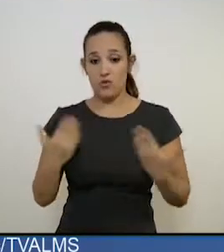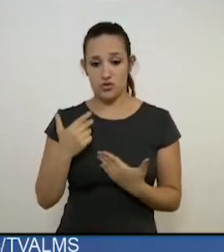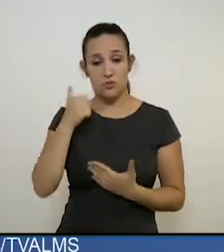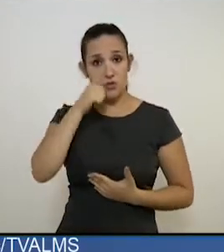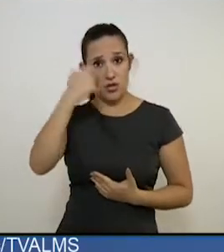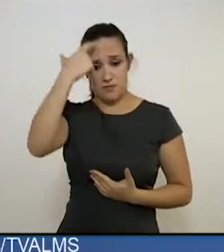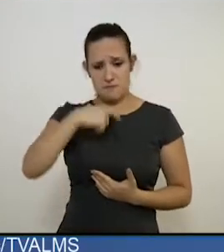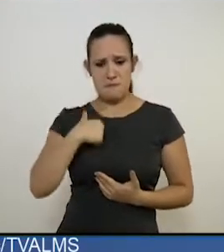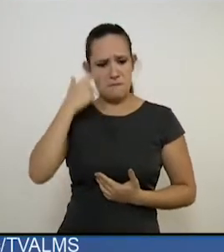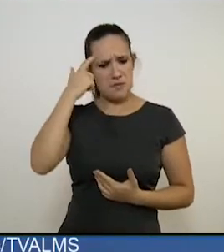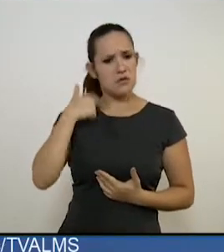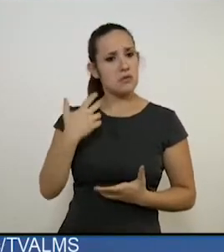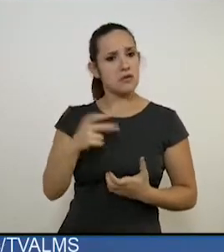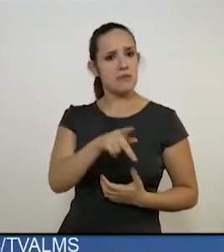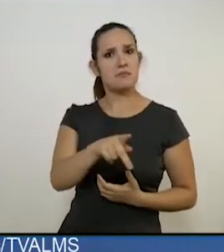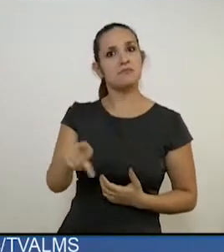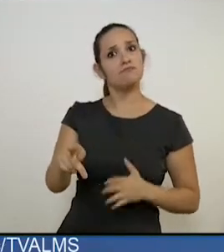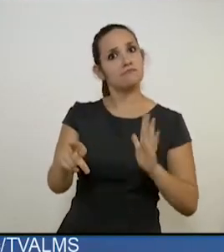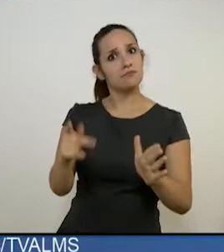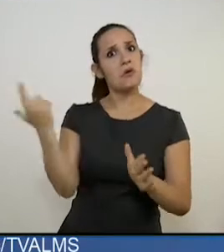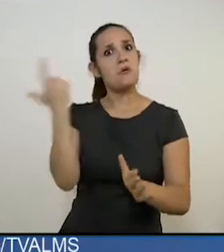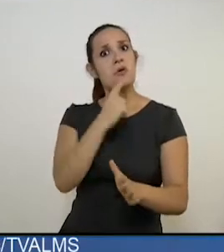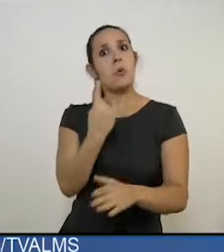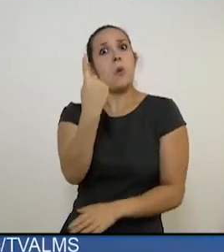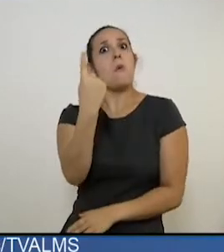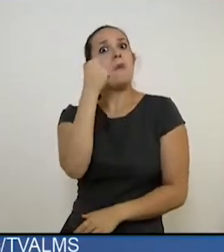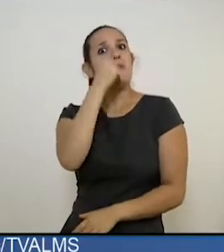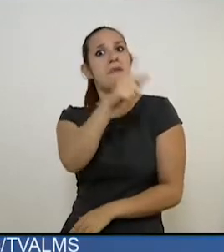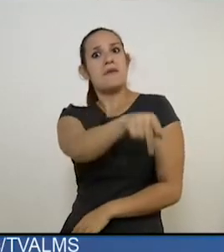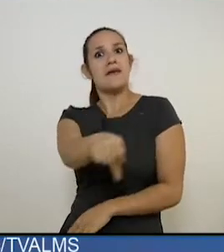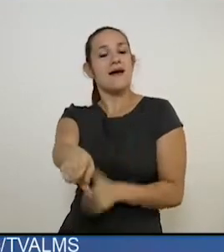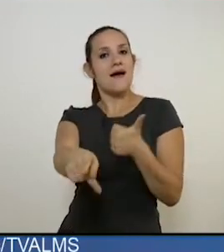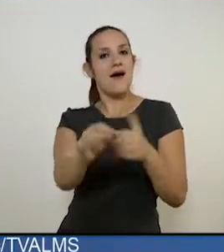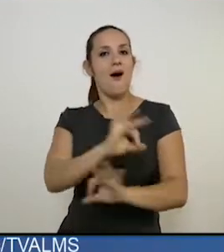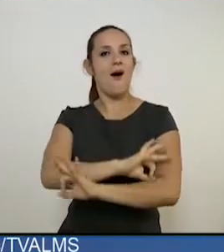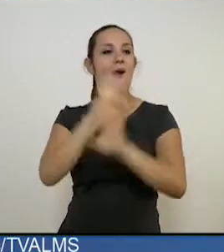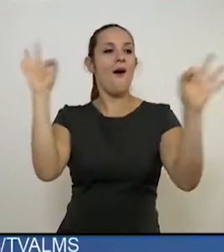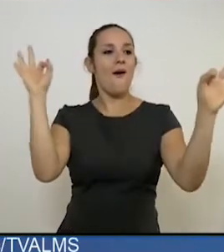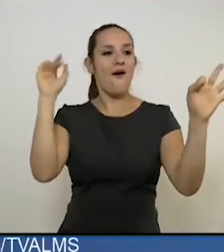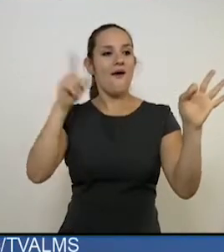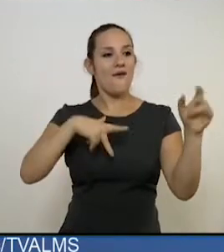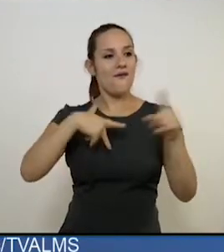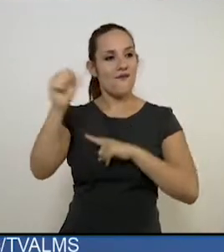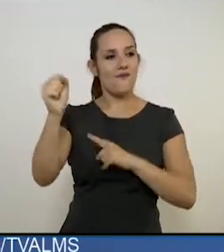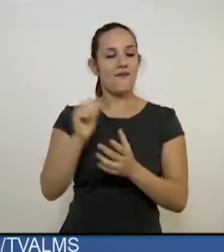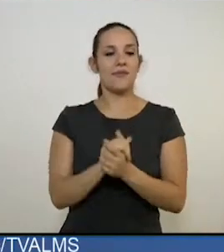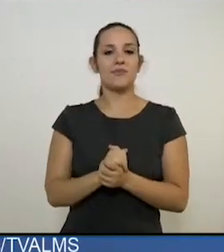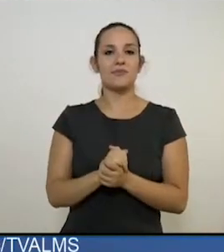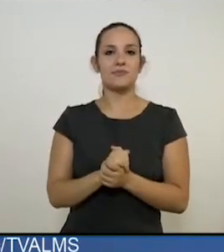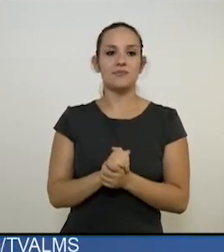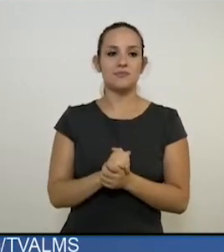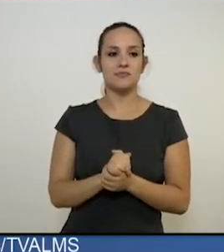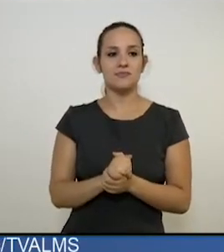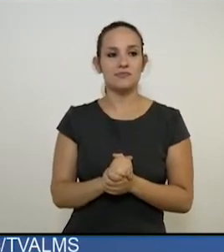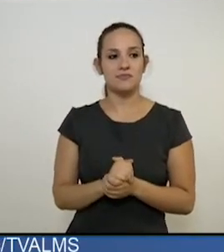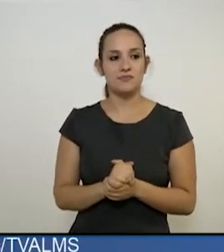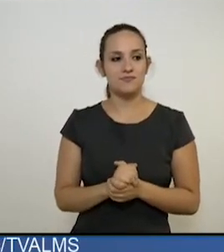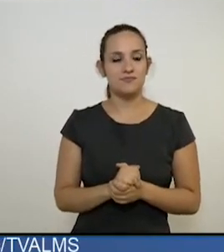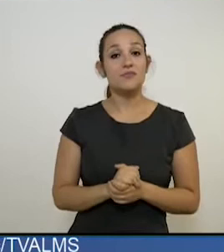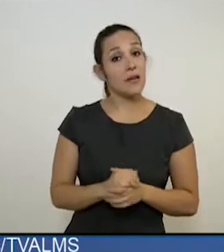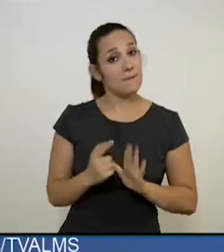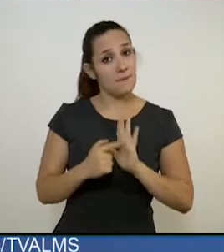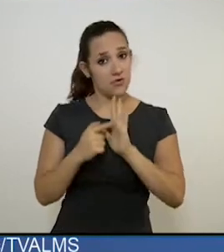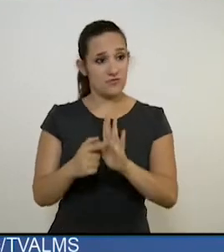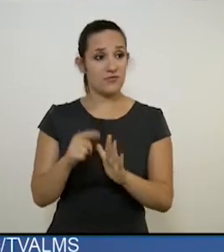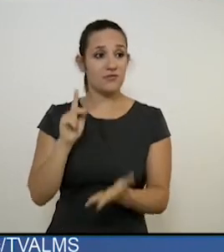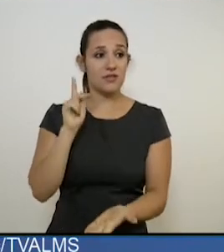em ser presidente, porque nós já tivemos uma presidente mulher. E isso foi uma conquista das cotas e demonstram